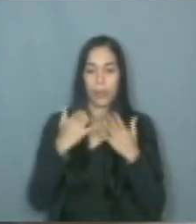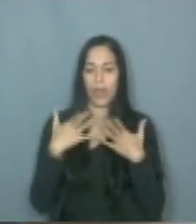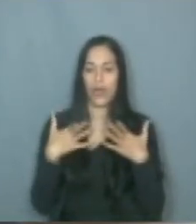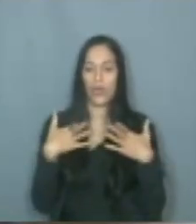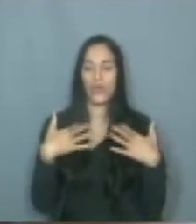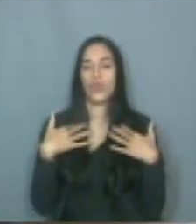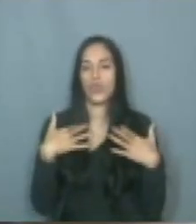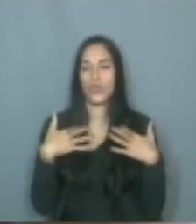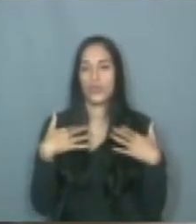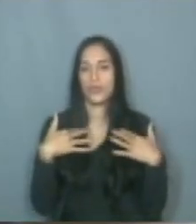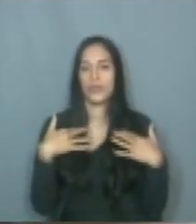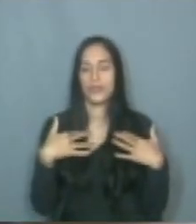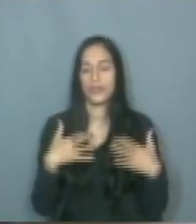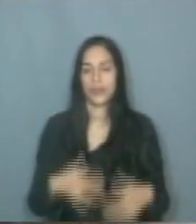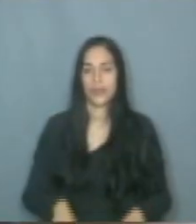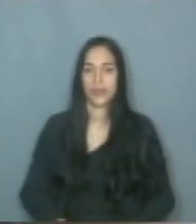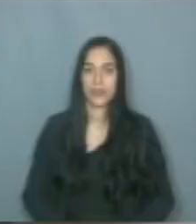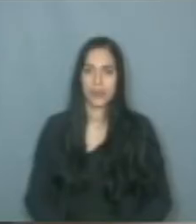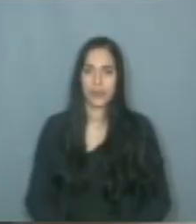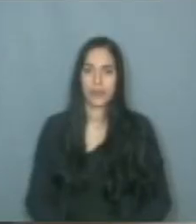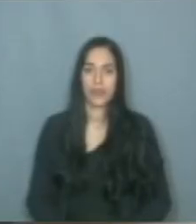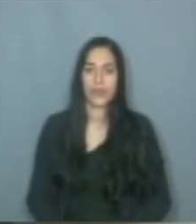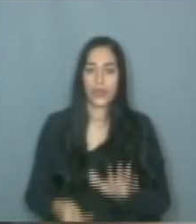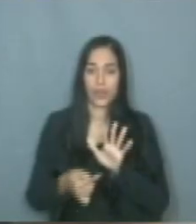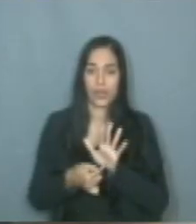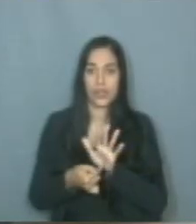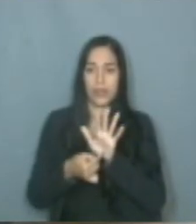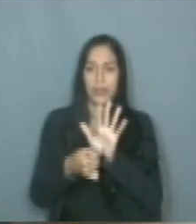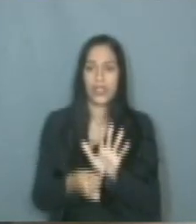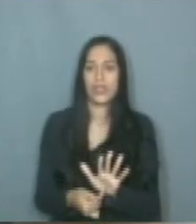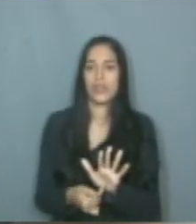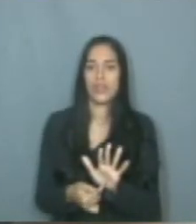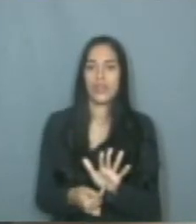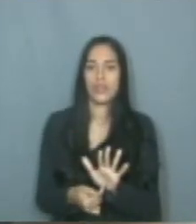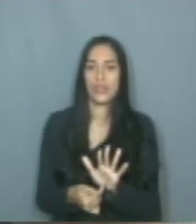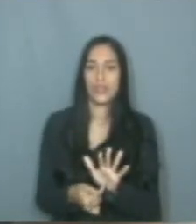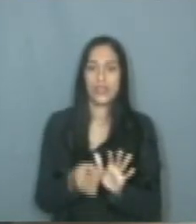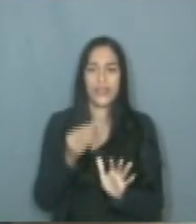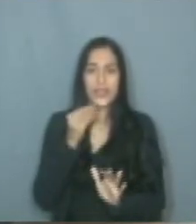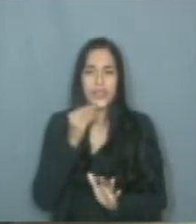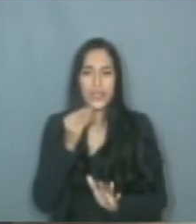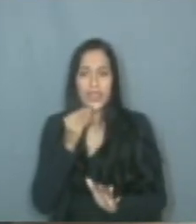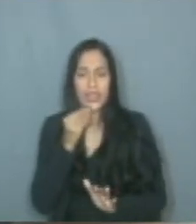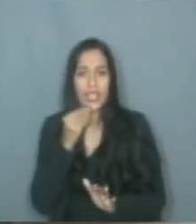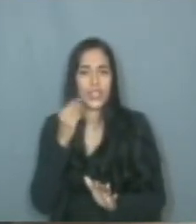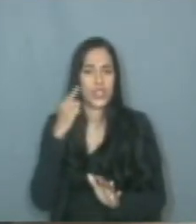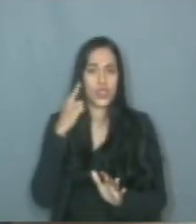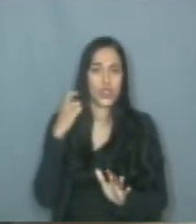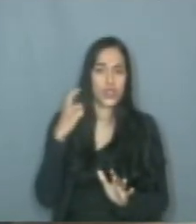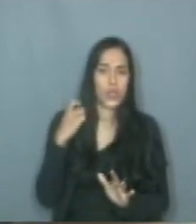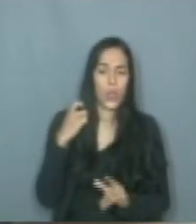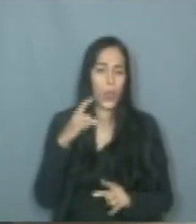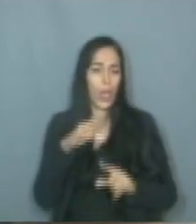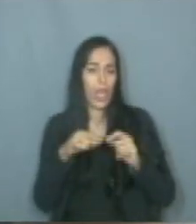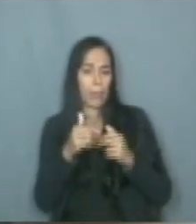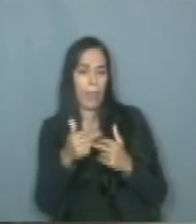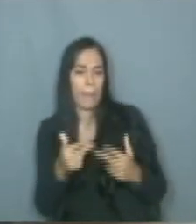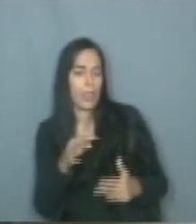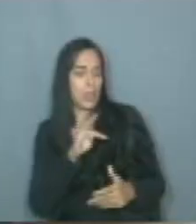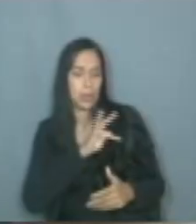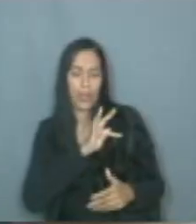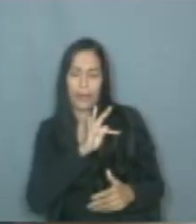Enquanto eles estão se apresentando, tem gente fazendo teste de som, teste de equipamento